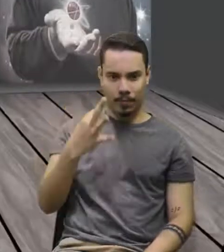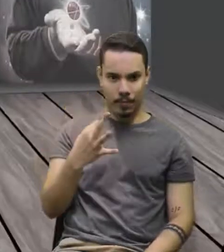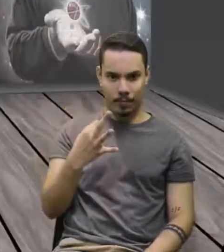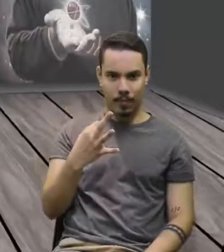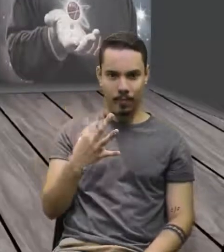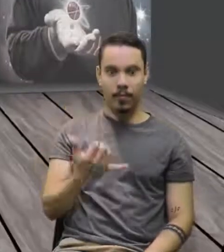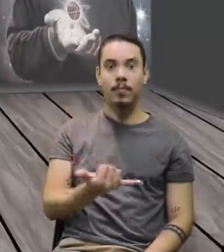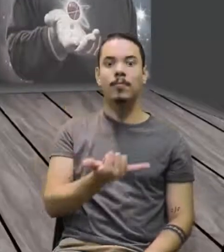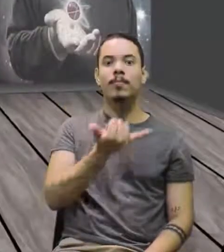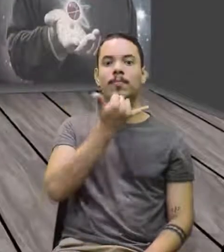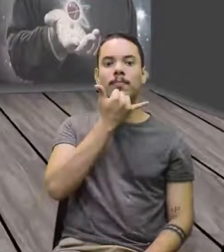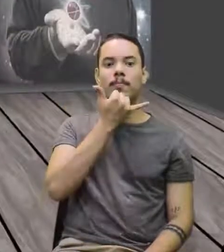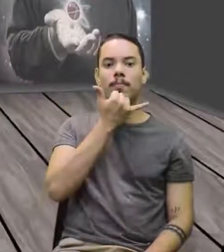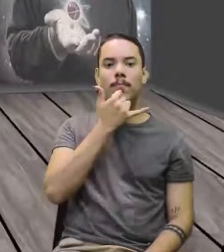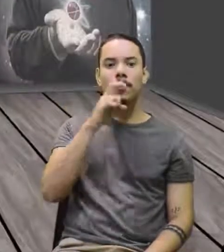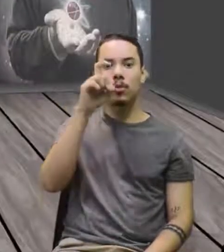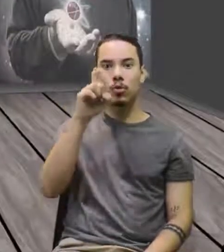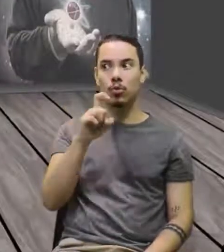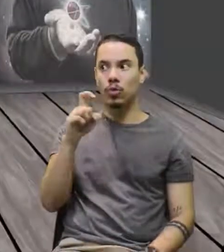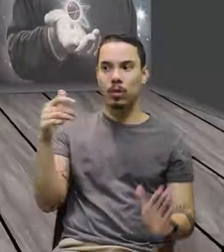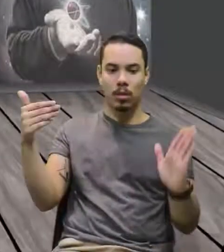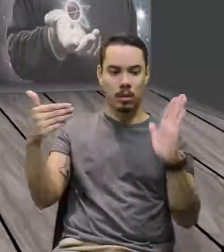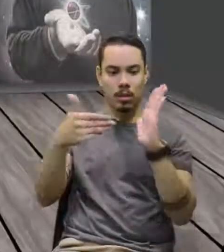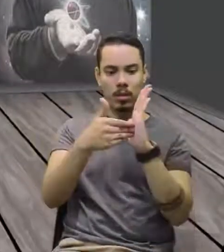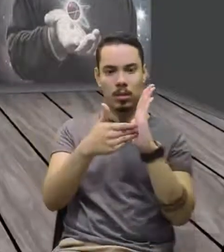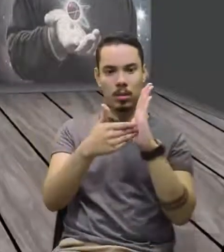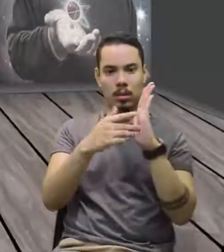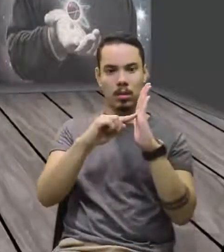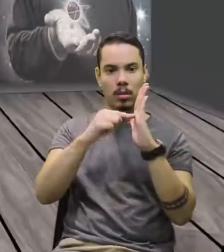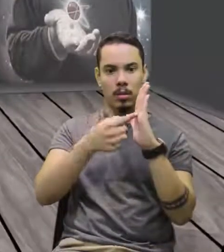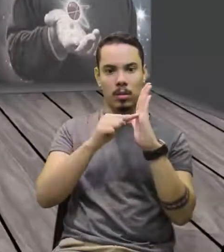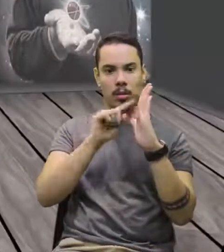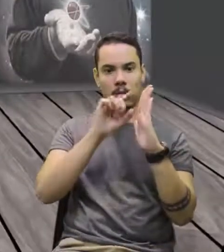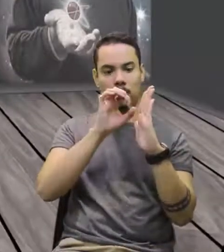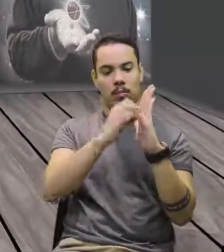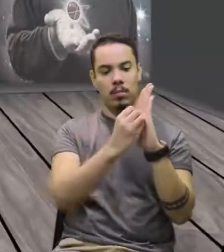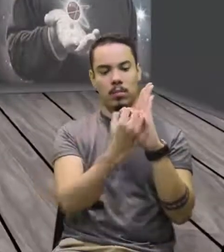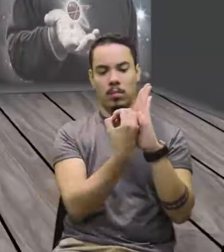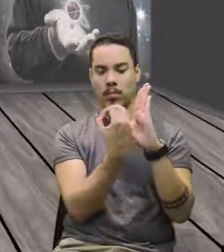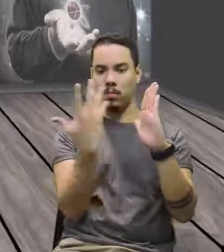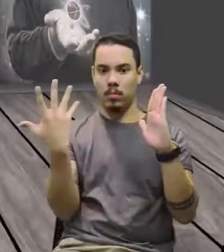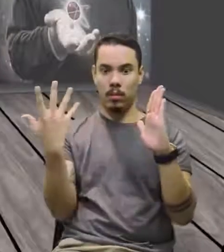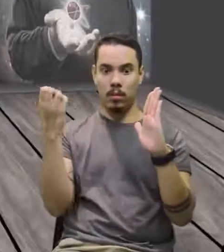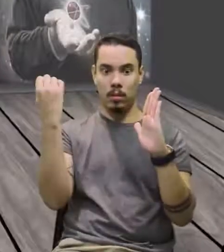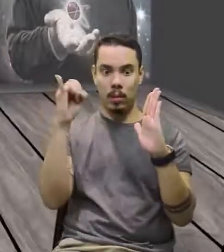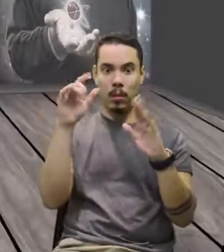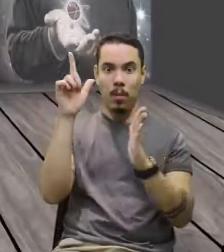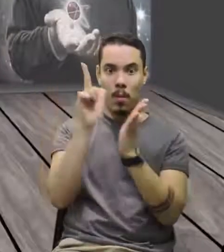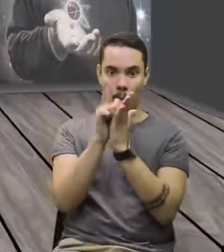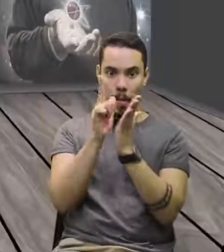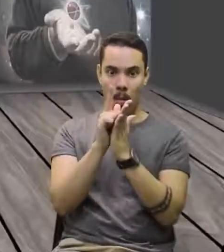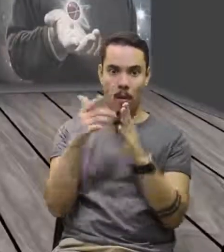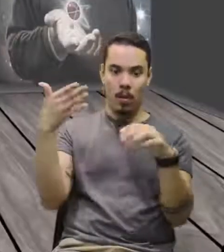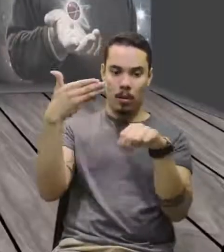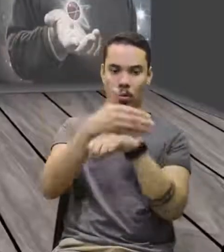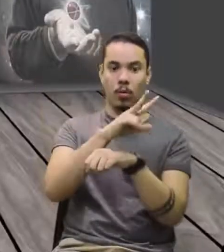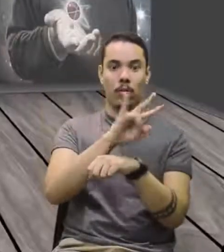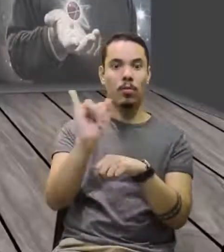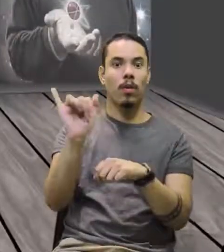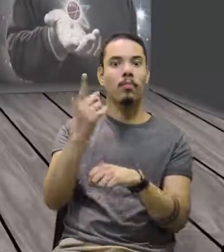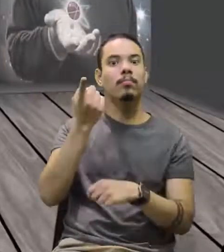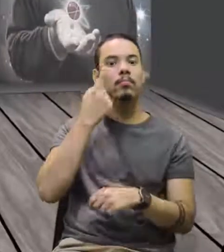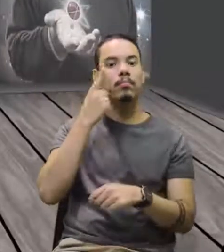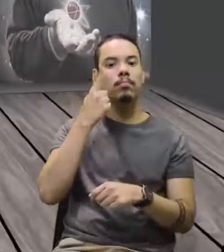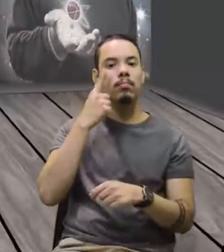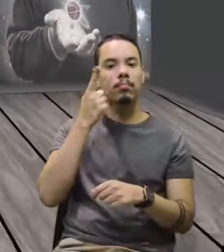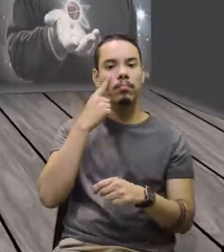aí, o xizinho entrando, né, e o pontinho saindo. Porque se a flecha, ela entrou no papel, você vai ver a ponta dela primeiro.